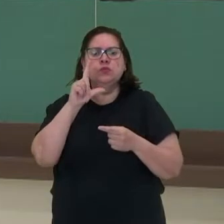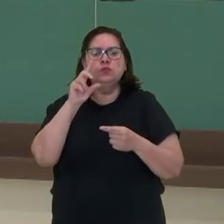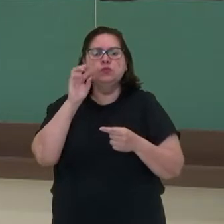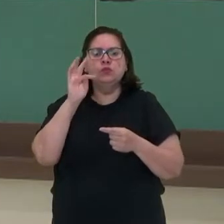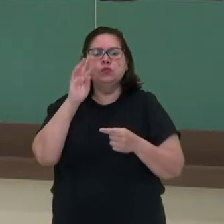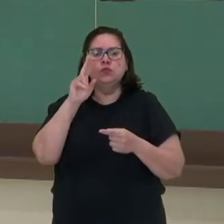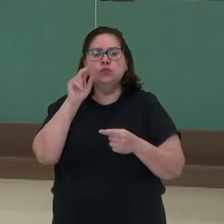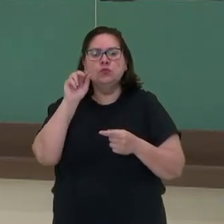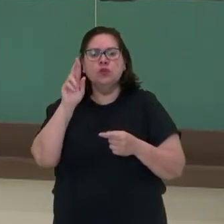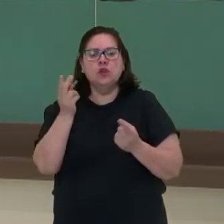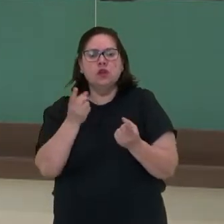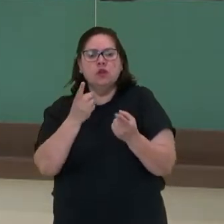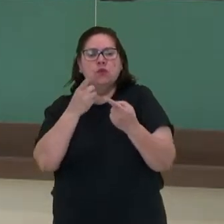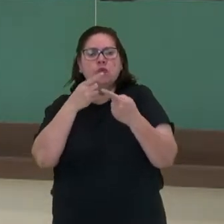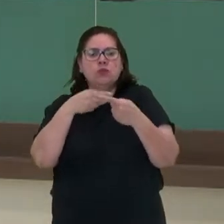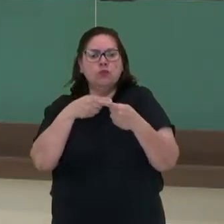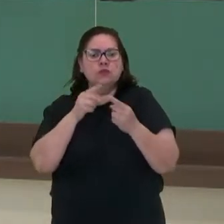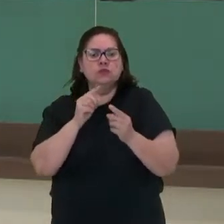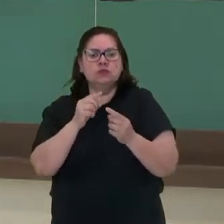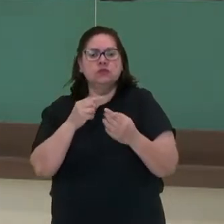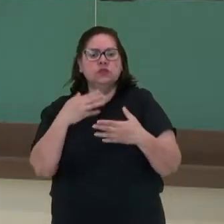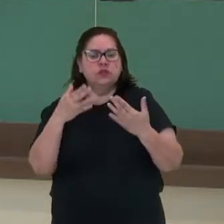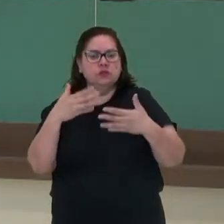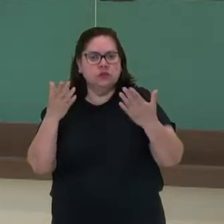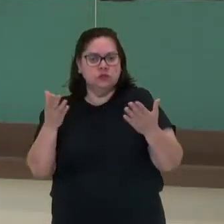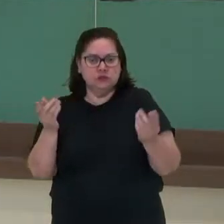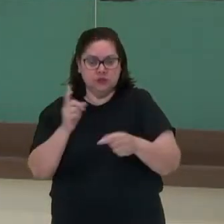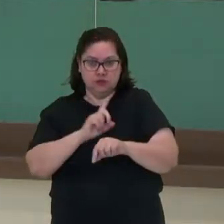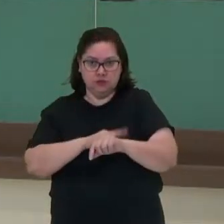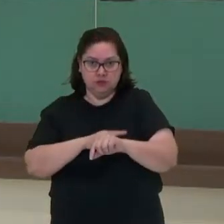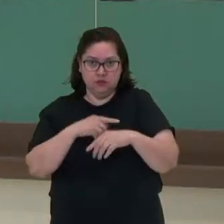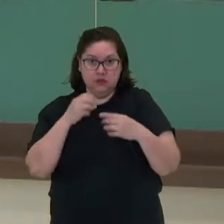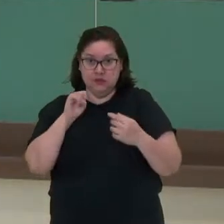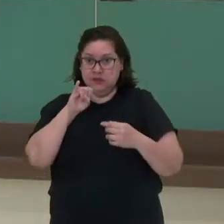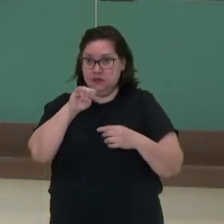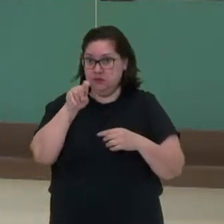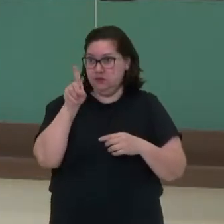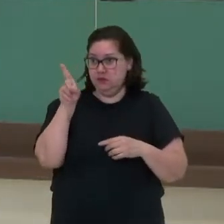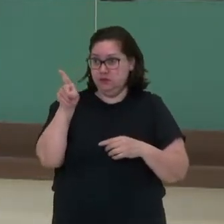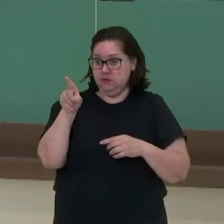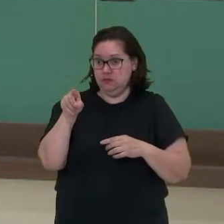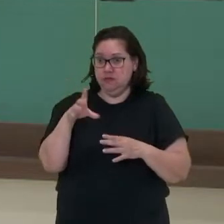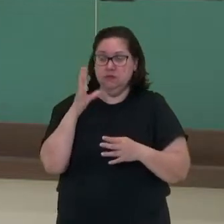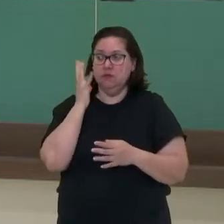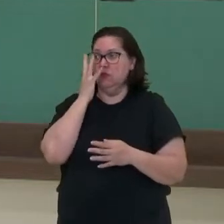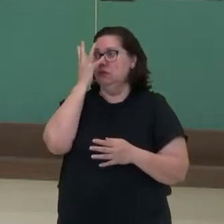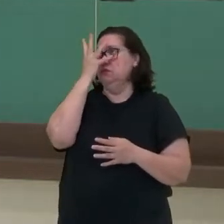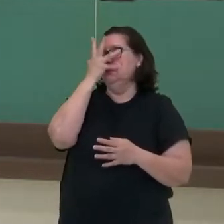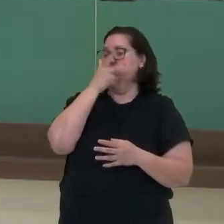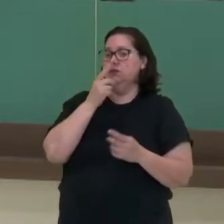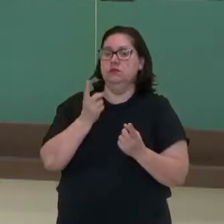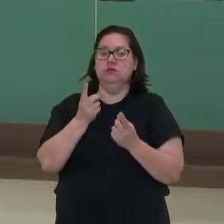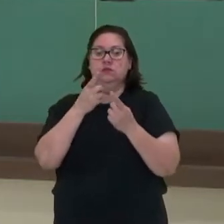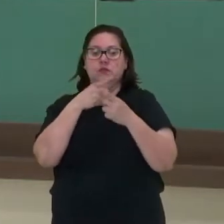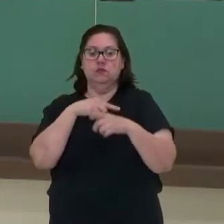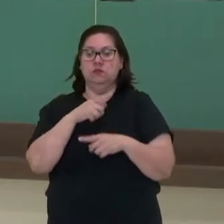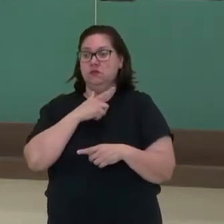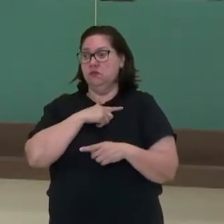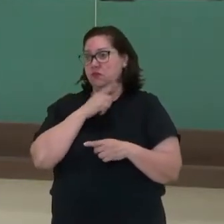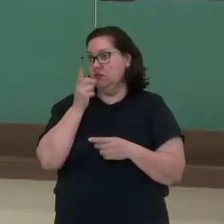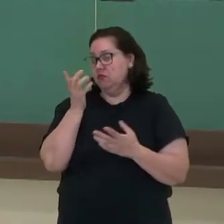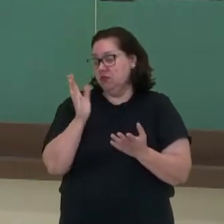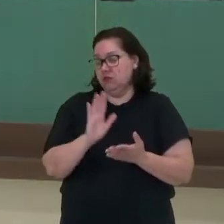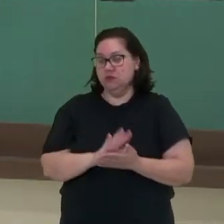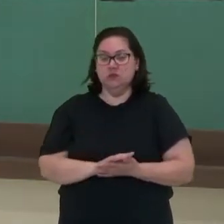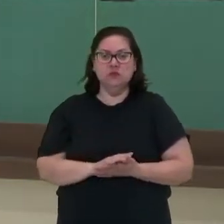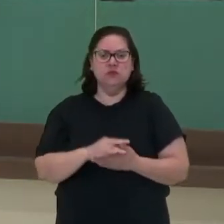algo que vai contra a onda que está acontecendo naquele momento. Então, se aquilo o pessoal está considerando belo, a contracultura talvez considere aquilo não